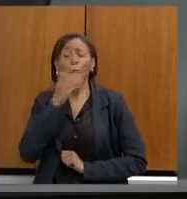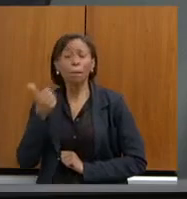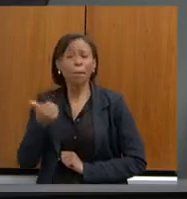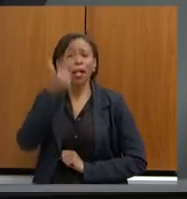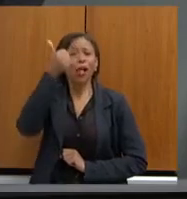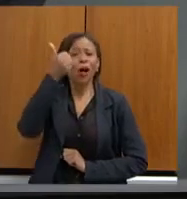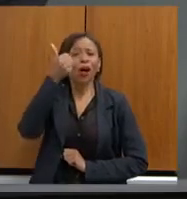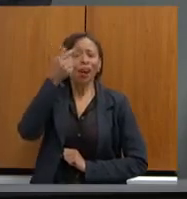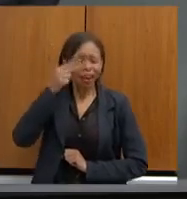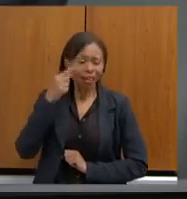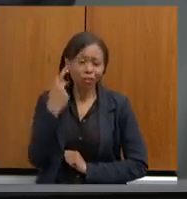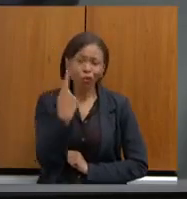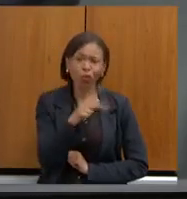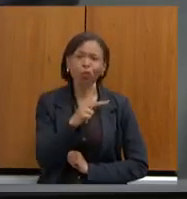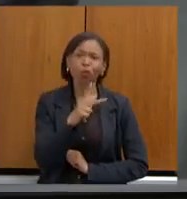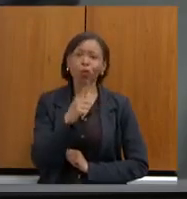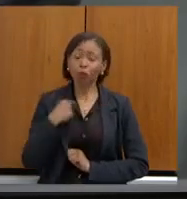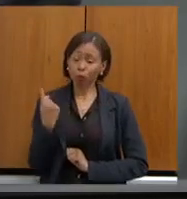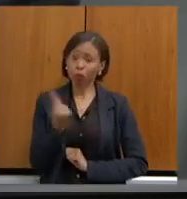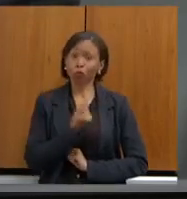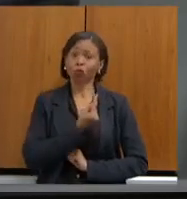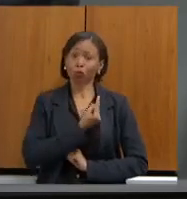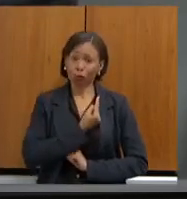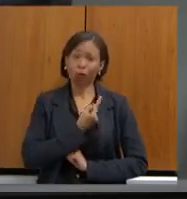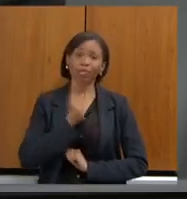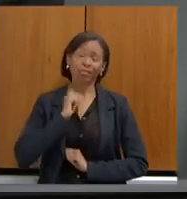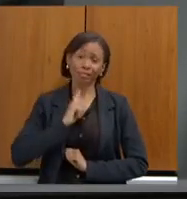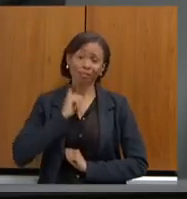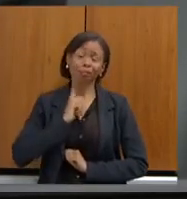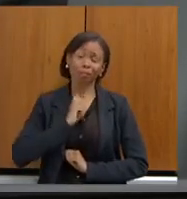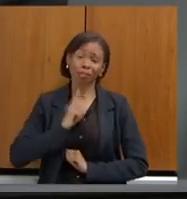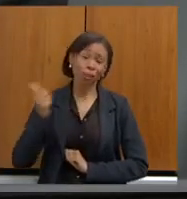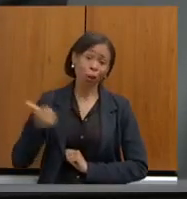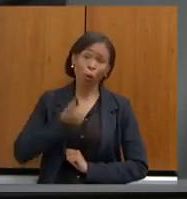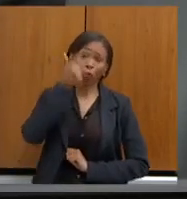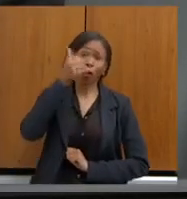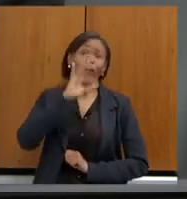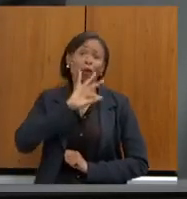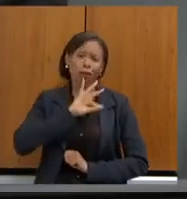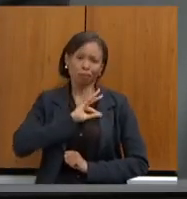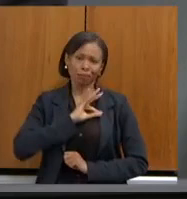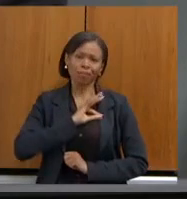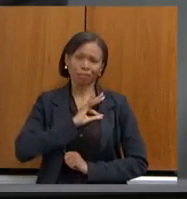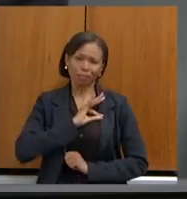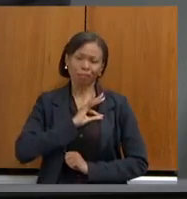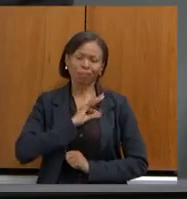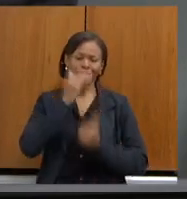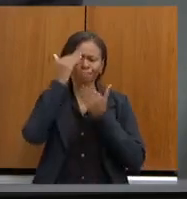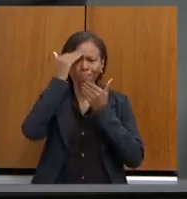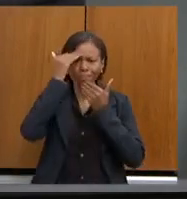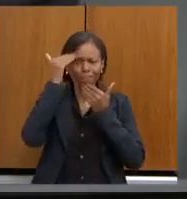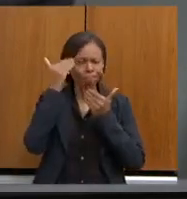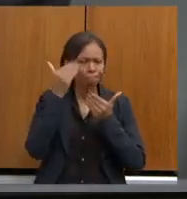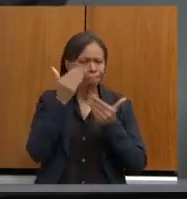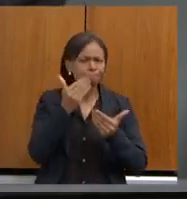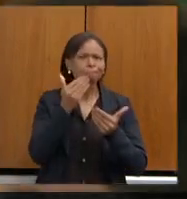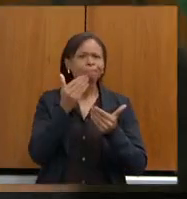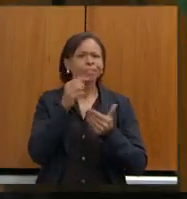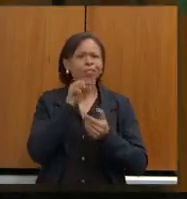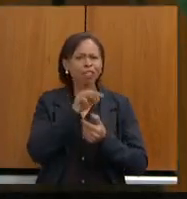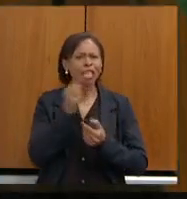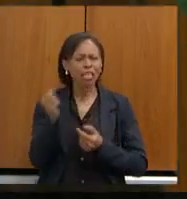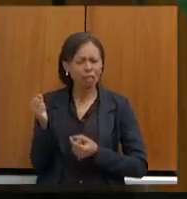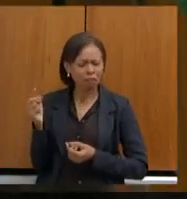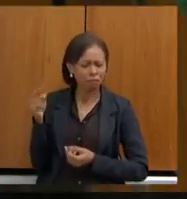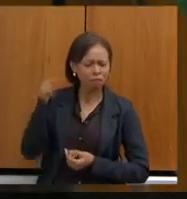nossa é dos nossos policiais Então temos que muito agradecer vossa excelência' estar aqui expondo